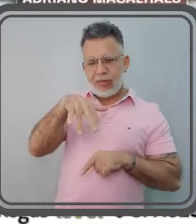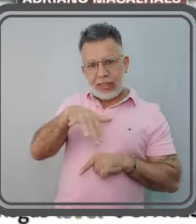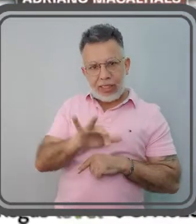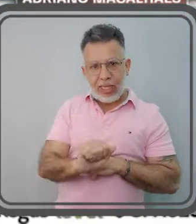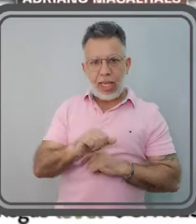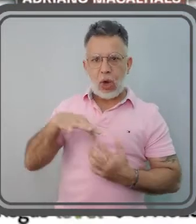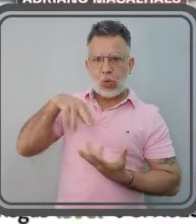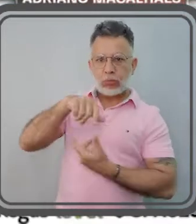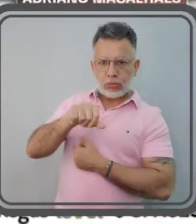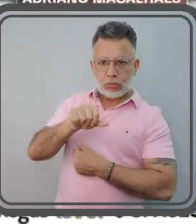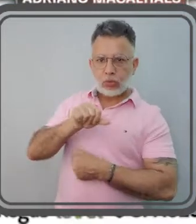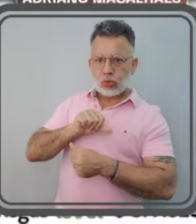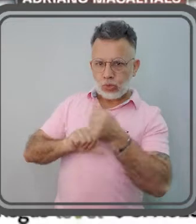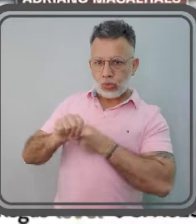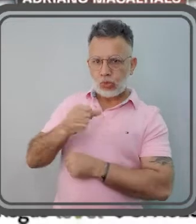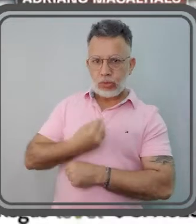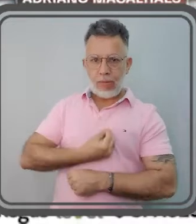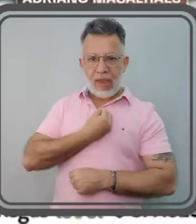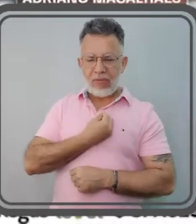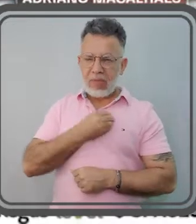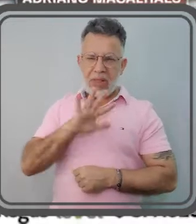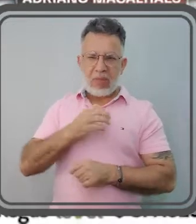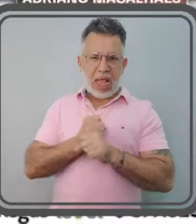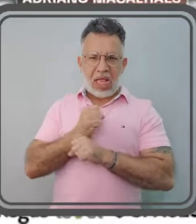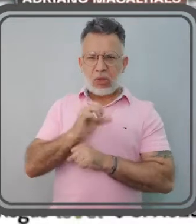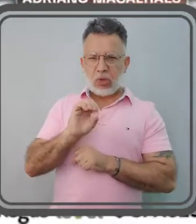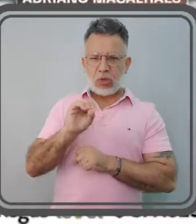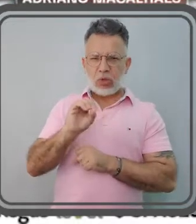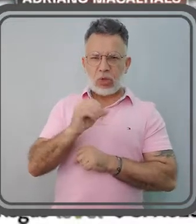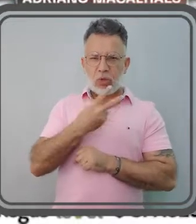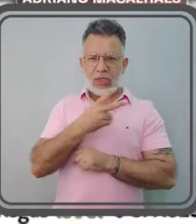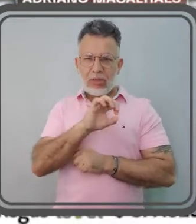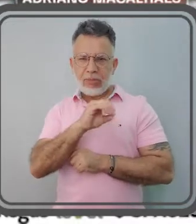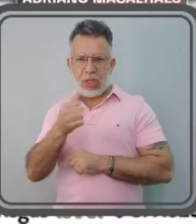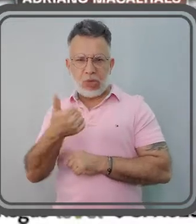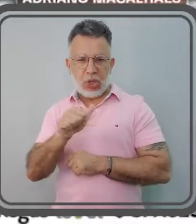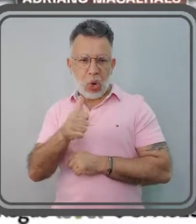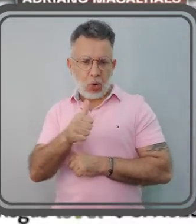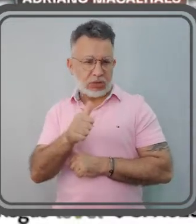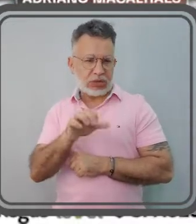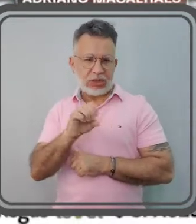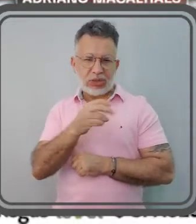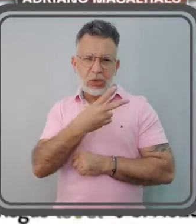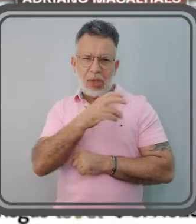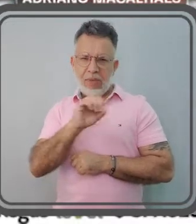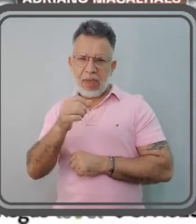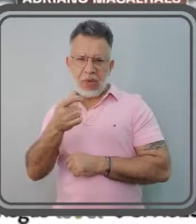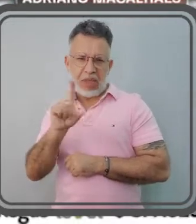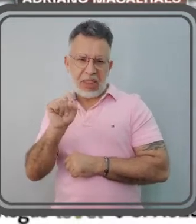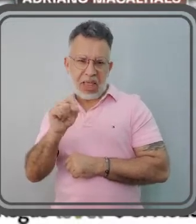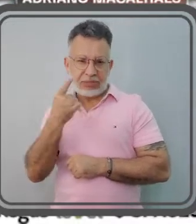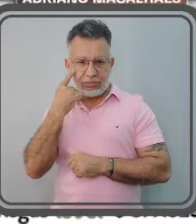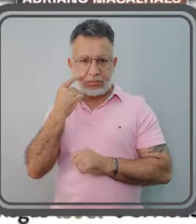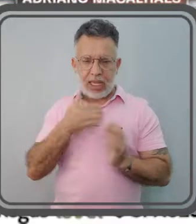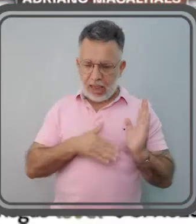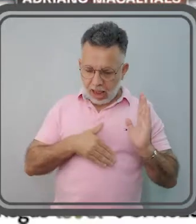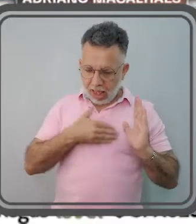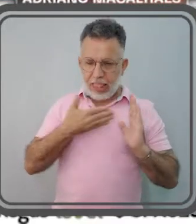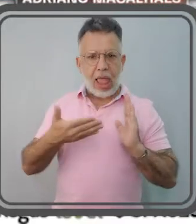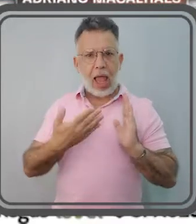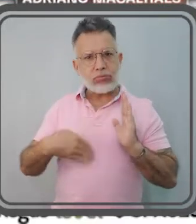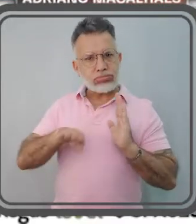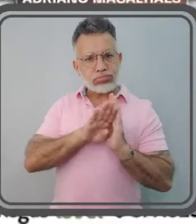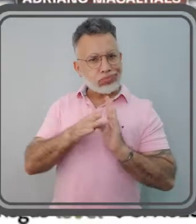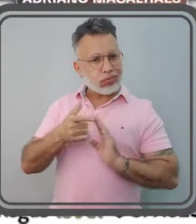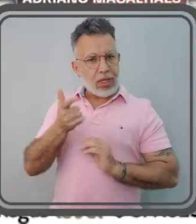2011, e até hoje aí eu sigo aí. A vantagem minha é que eu passei por vários... Eu fui